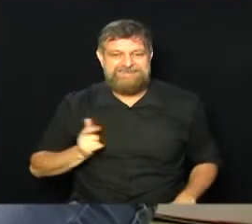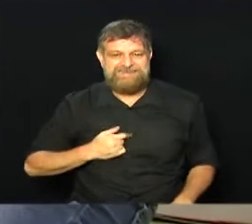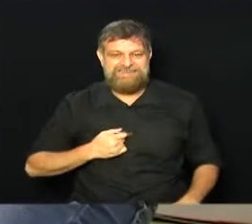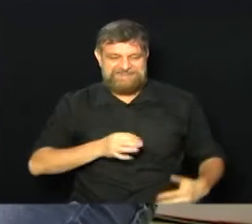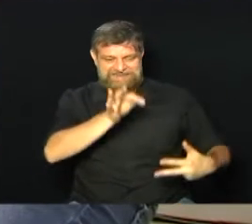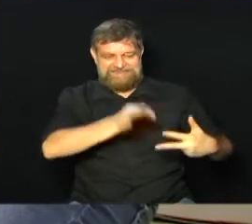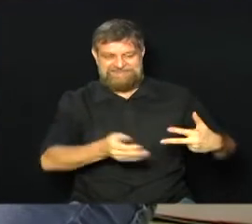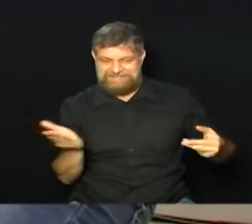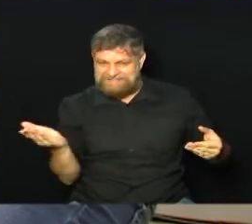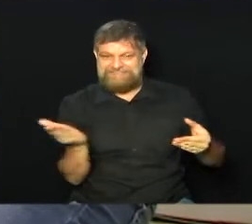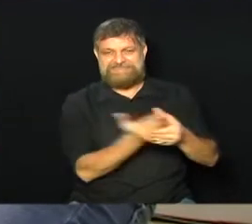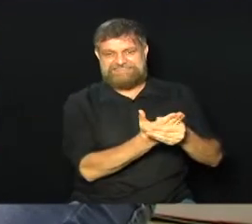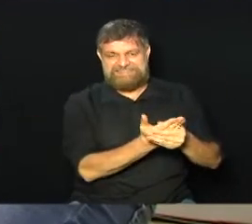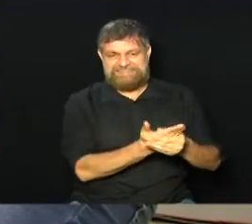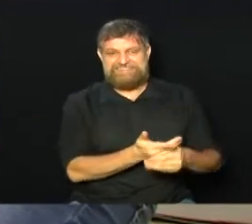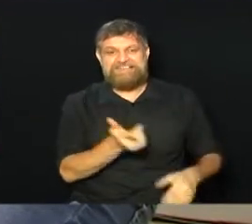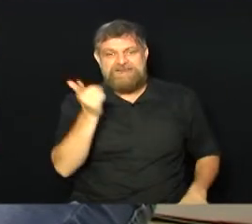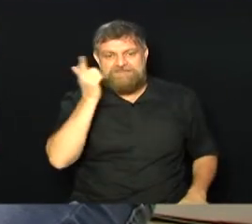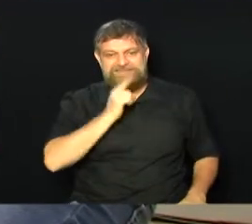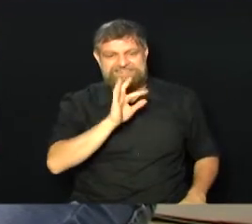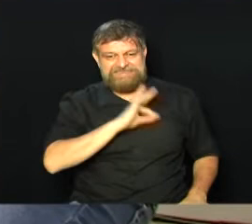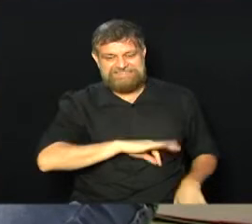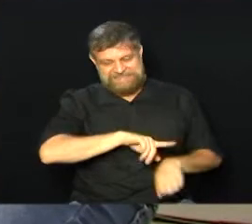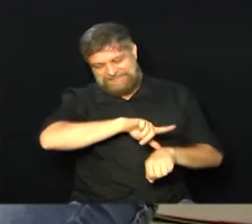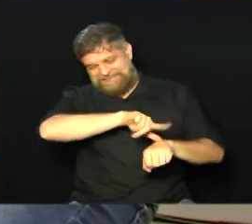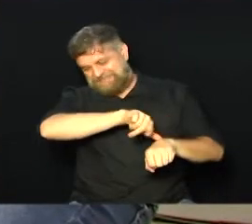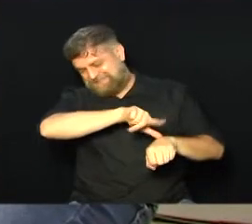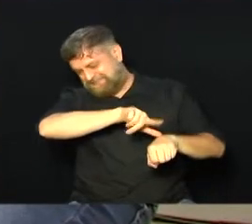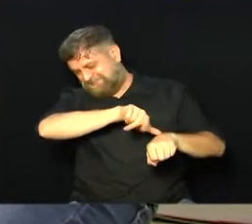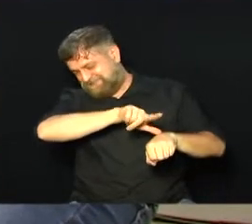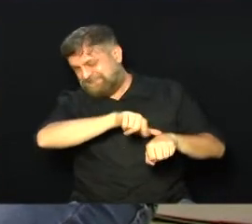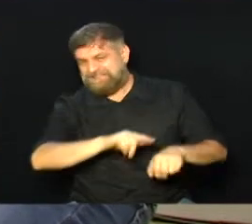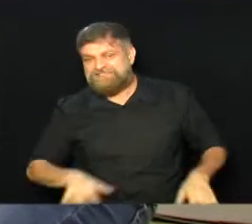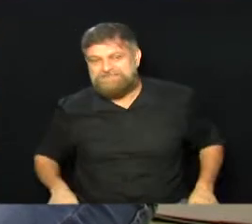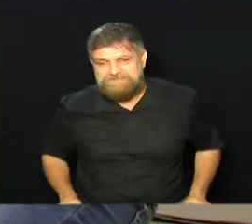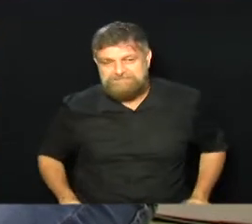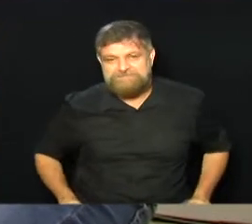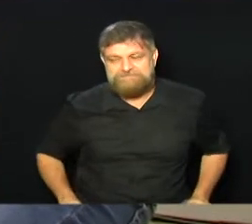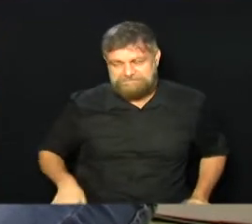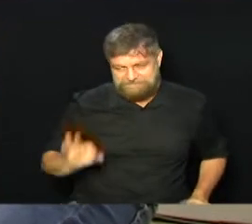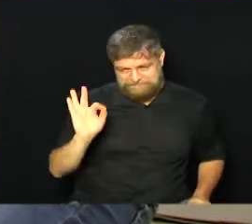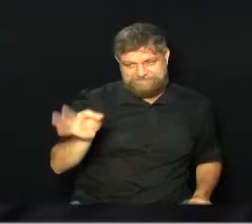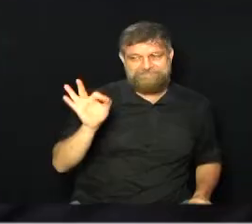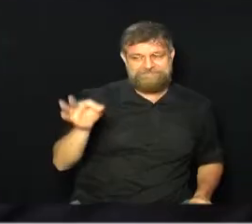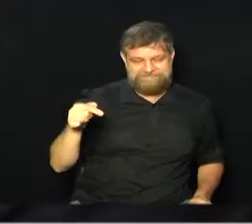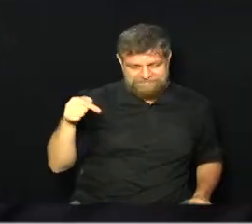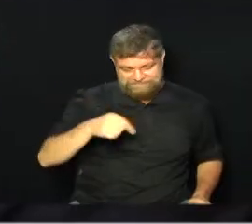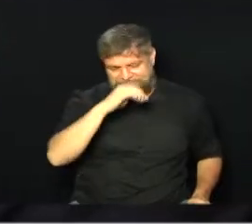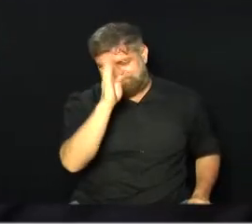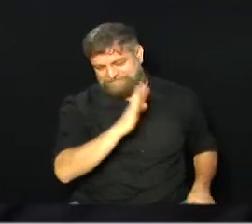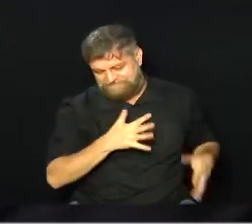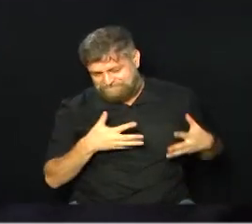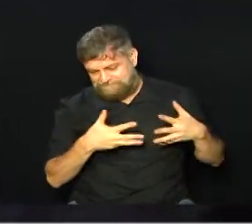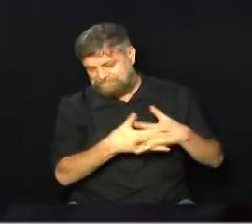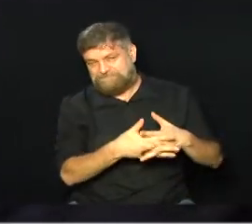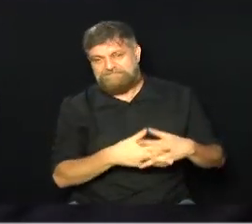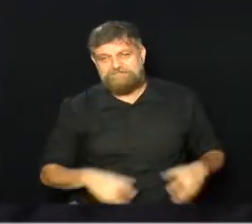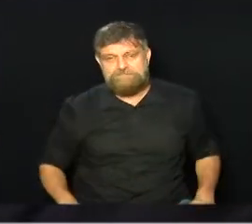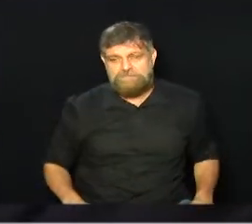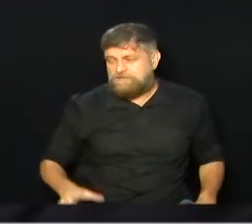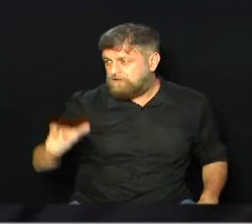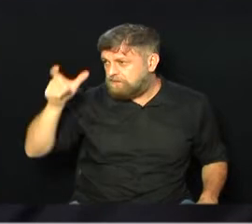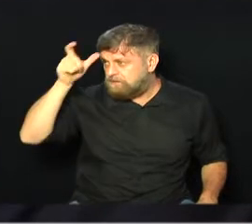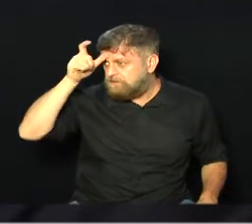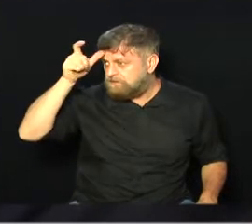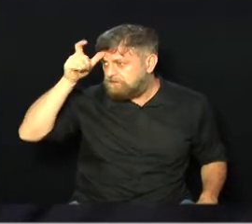justiça, Eduardo, para receber salário atrasado. É complicado. Mas mesmo assim, na Turquia eu vim